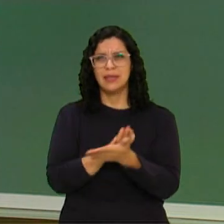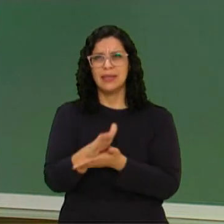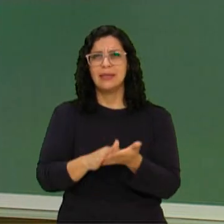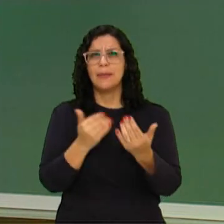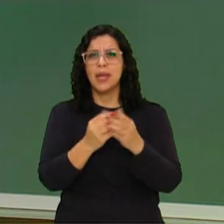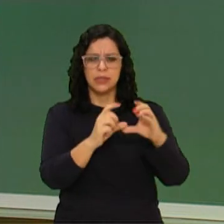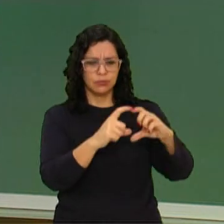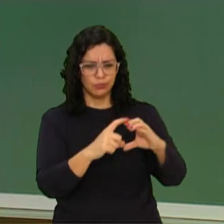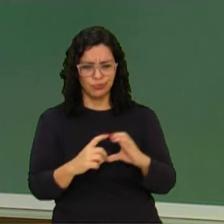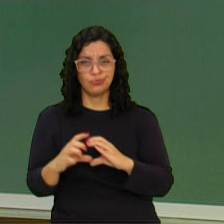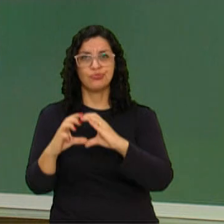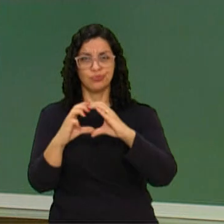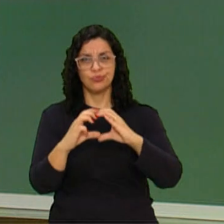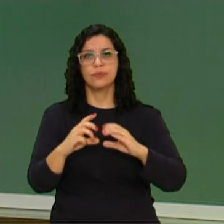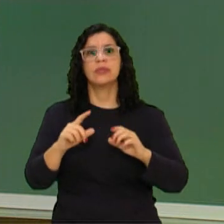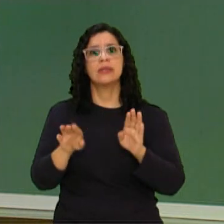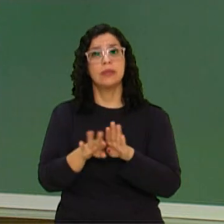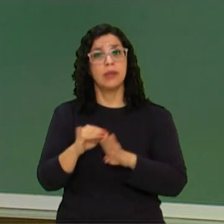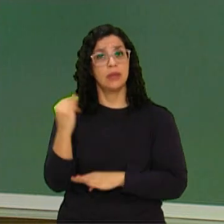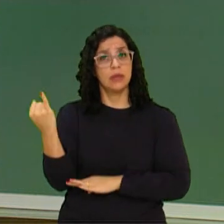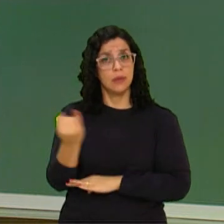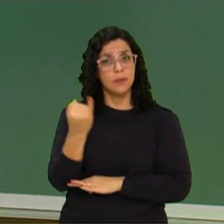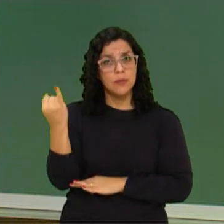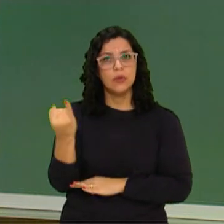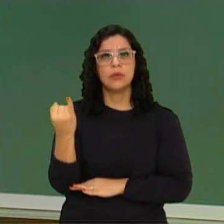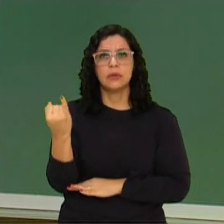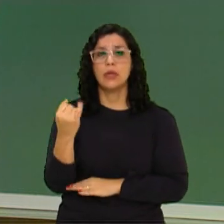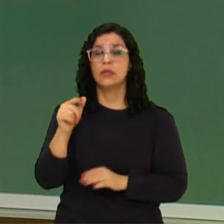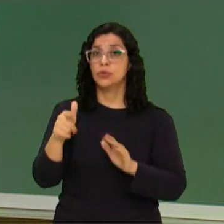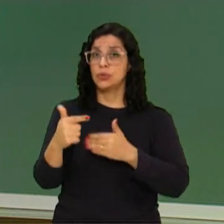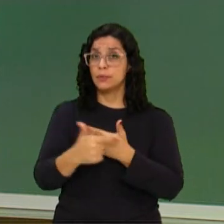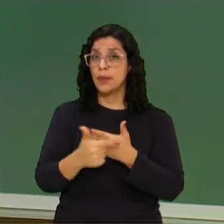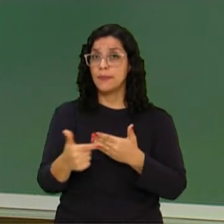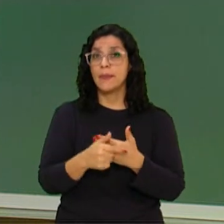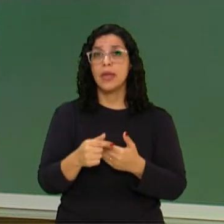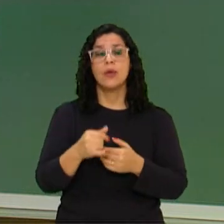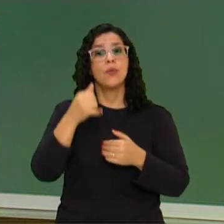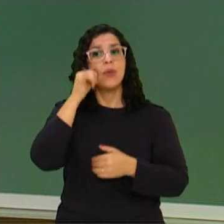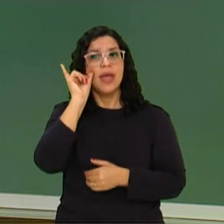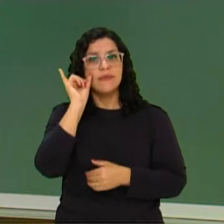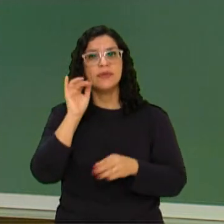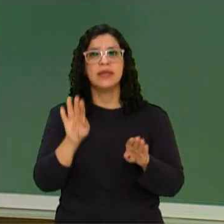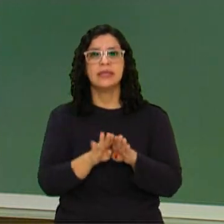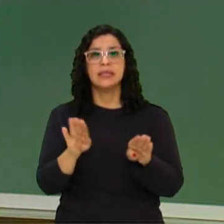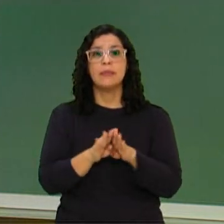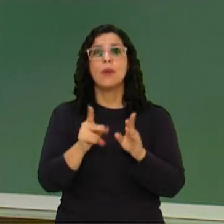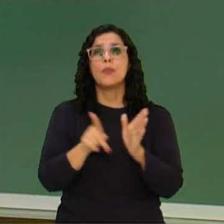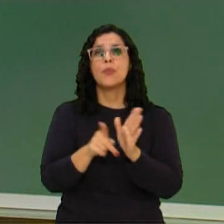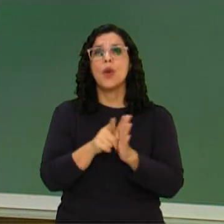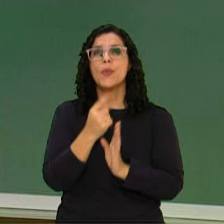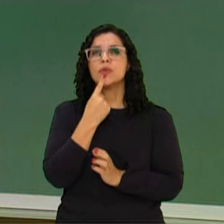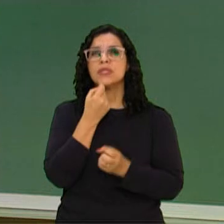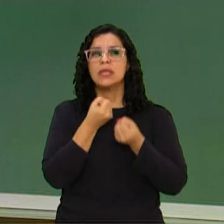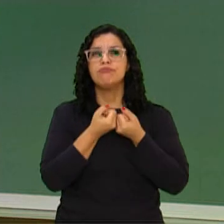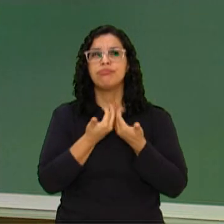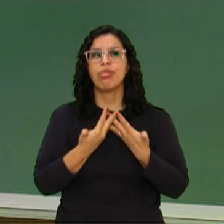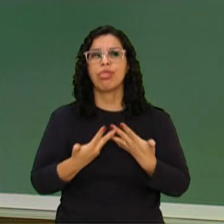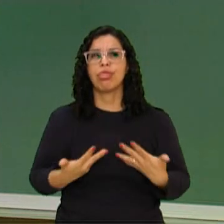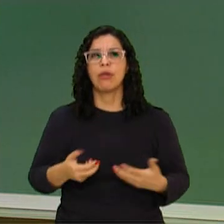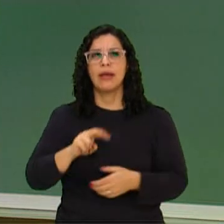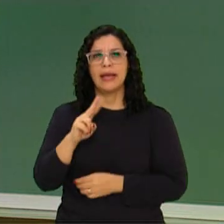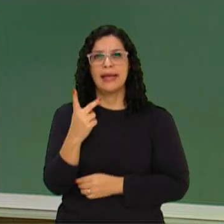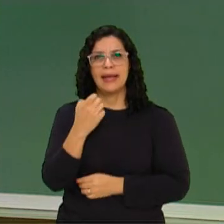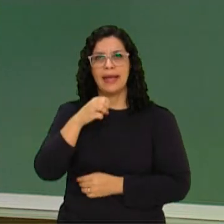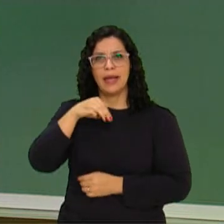de disco. Possuem importante função de prevenir ou interromper hemorragias. Num processo, né,